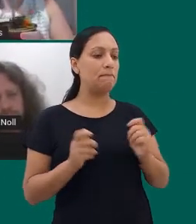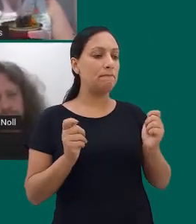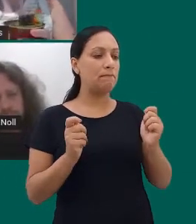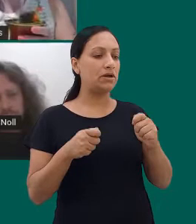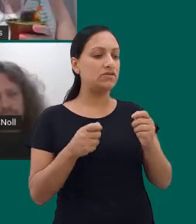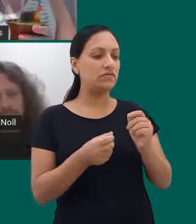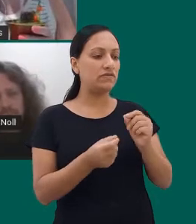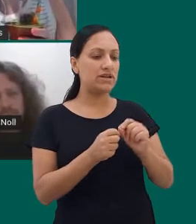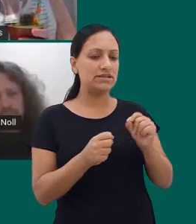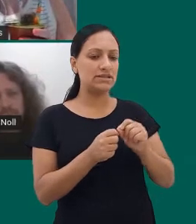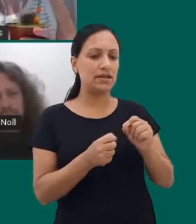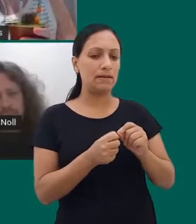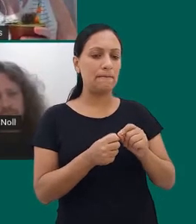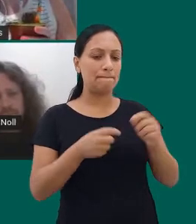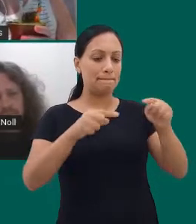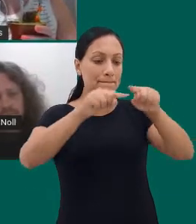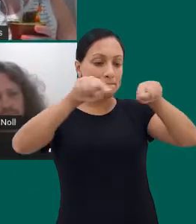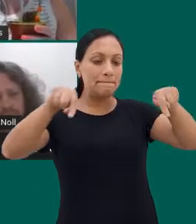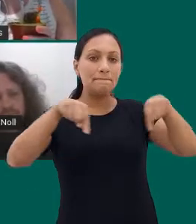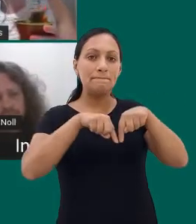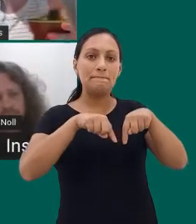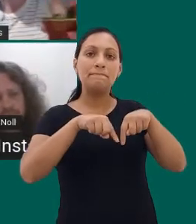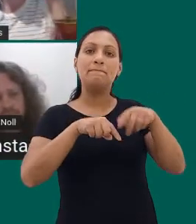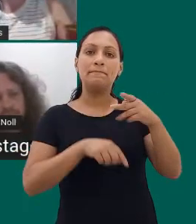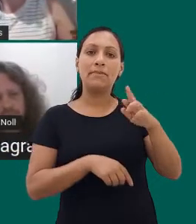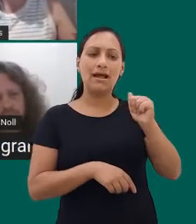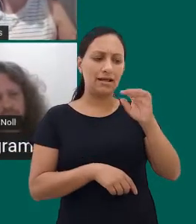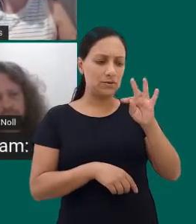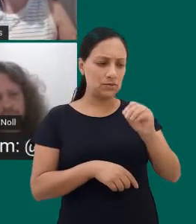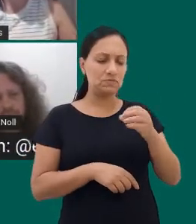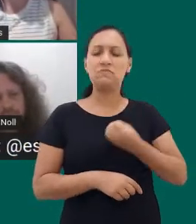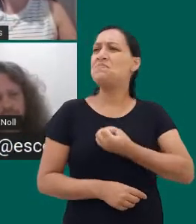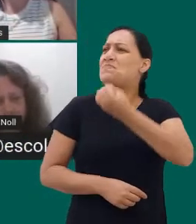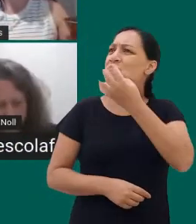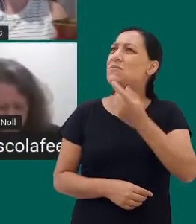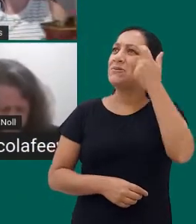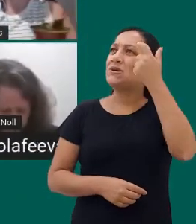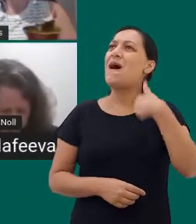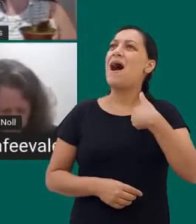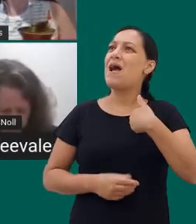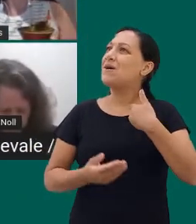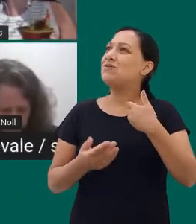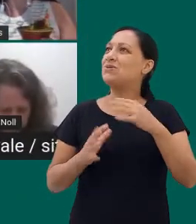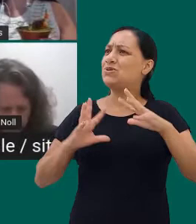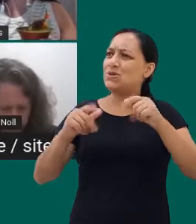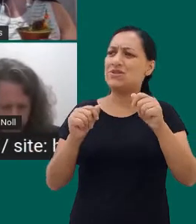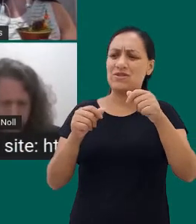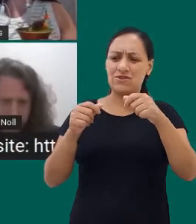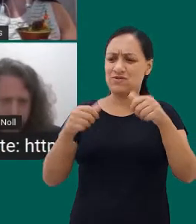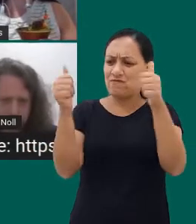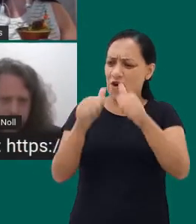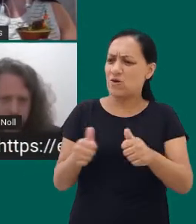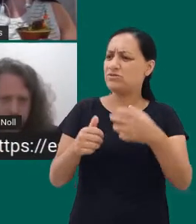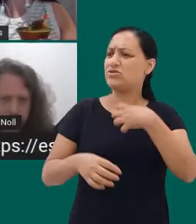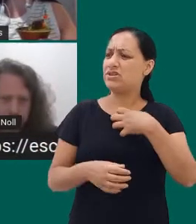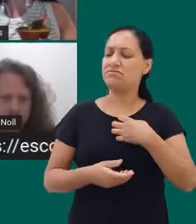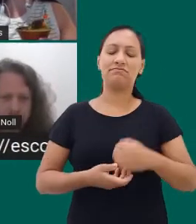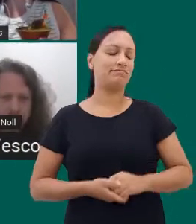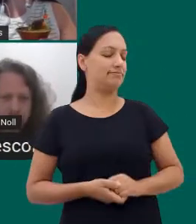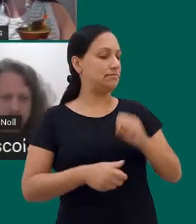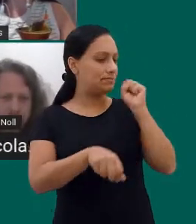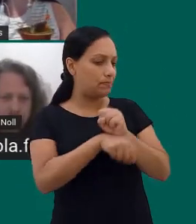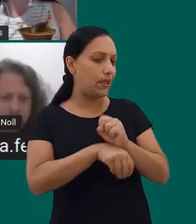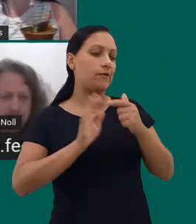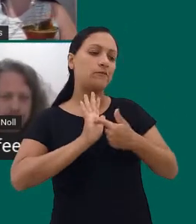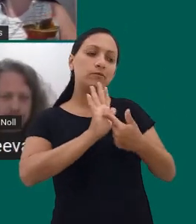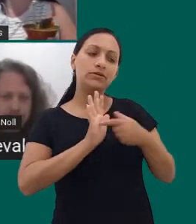Ele gostava de fazer pratos de todas as formas e tamanho. A professora disse: "Esperem, vou mostrar como se faz." E ela